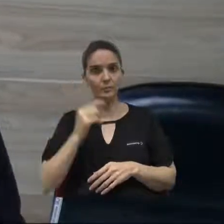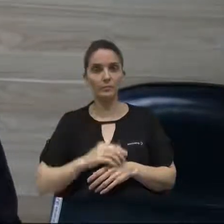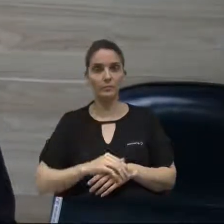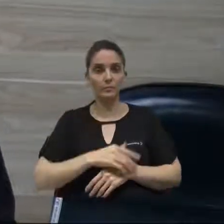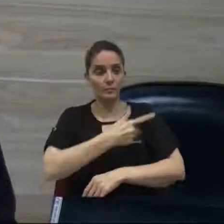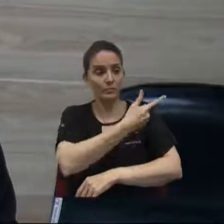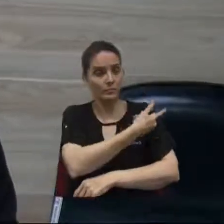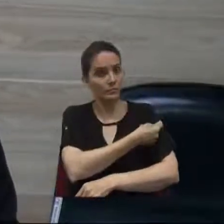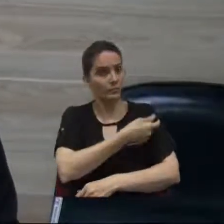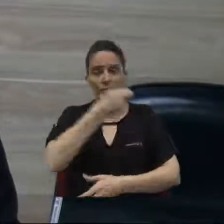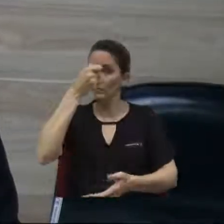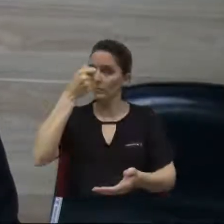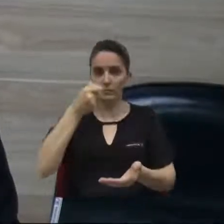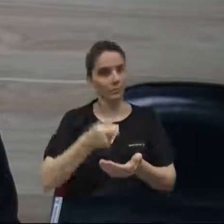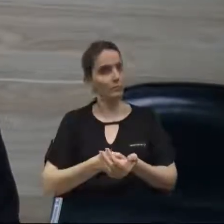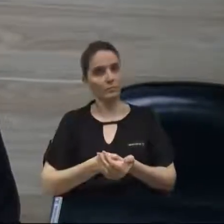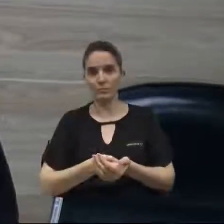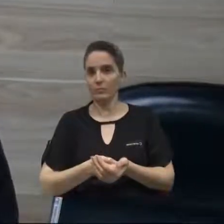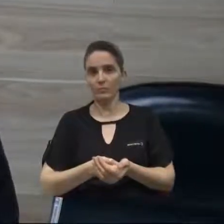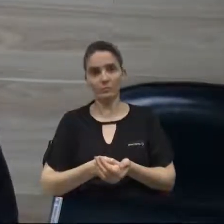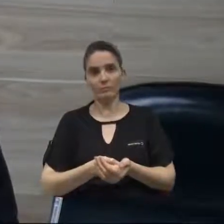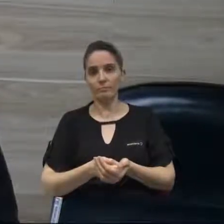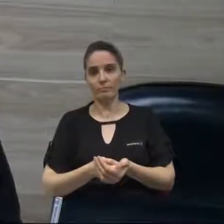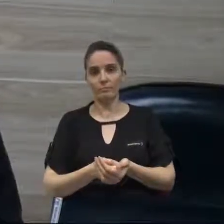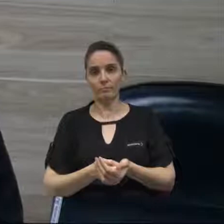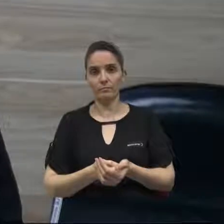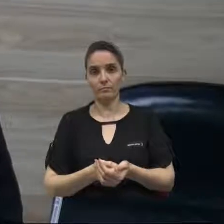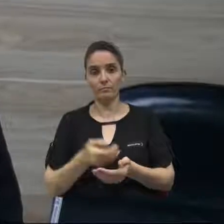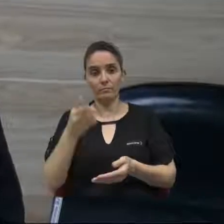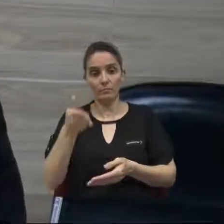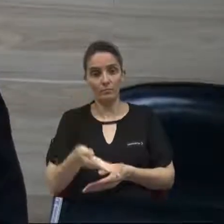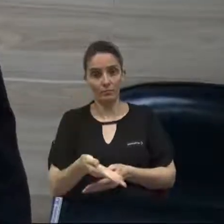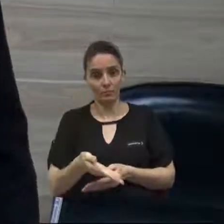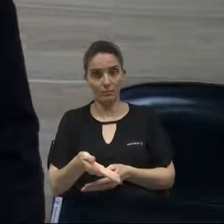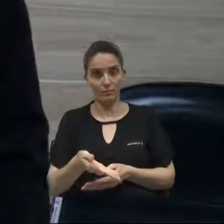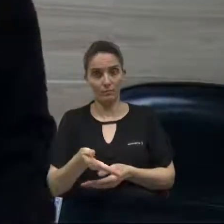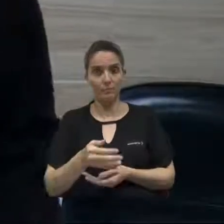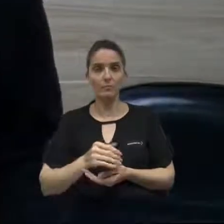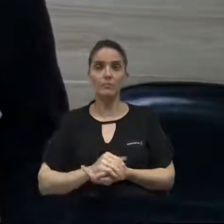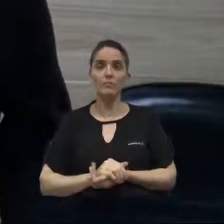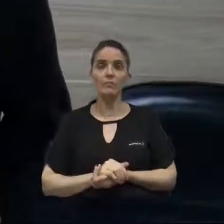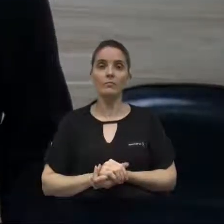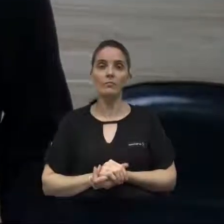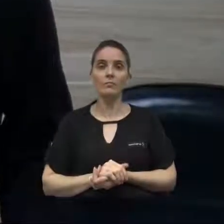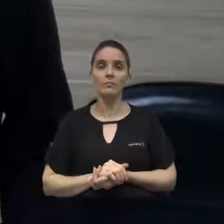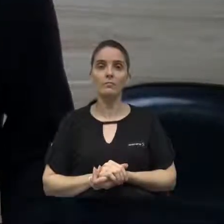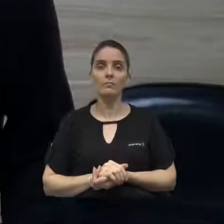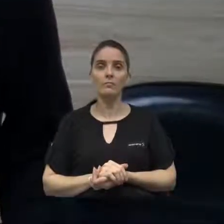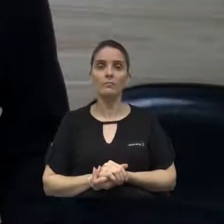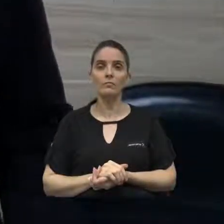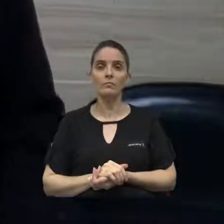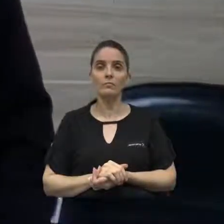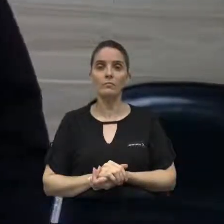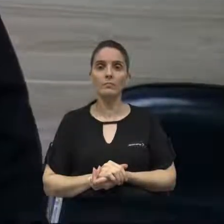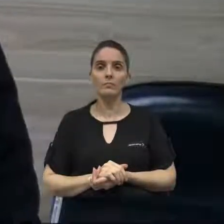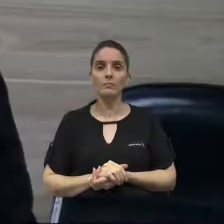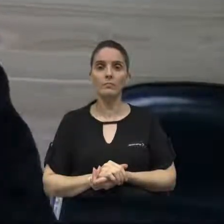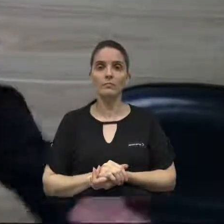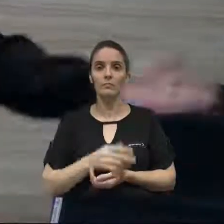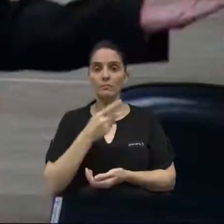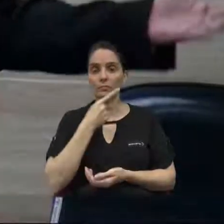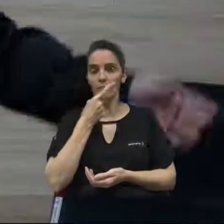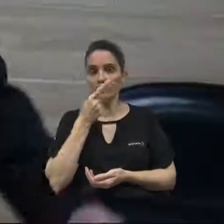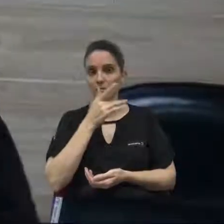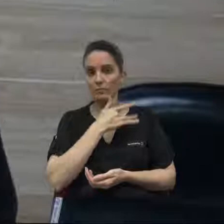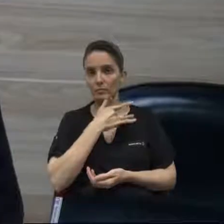não é obrigatória. Então, nós vamos decidir aqui se o bem coletivo, a